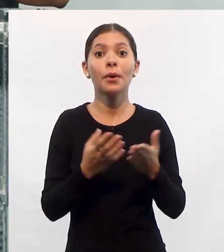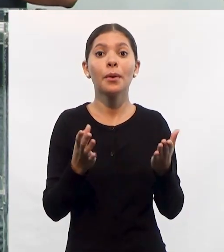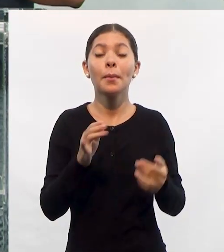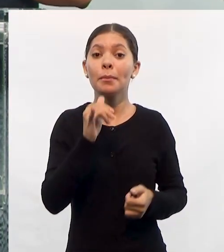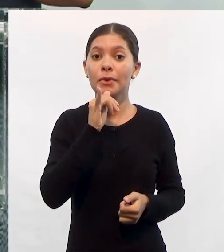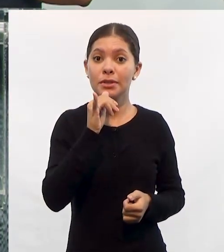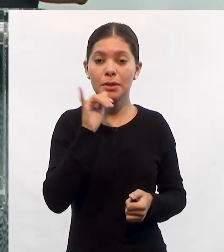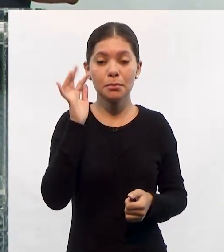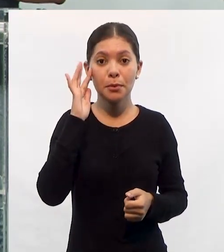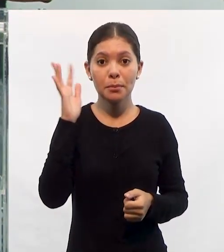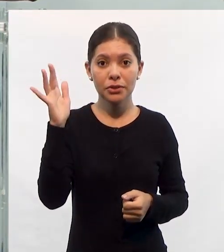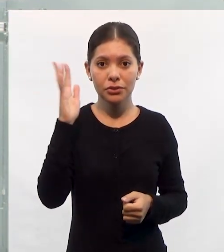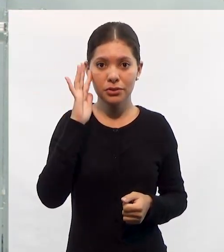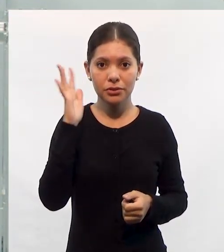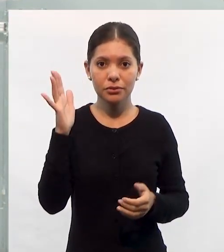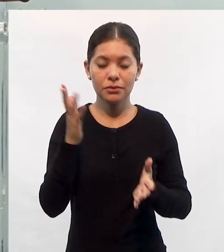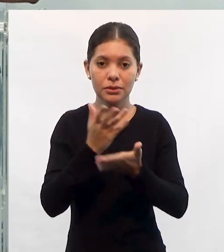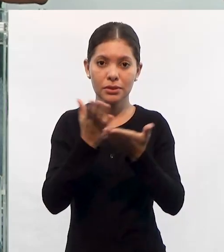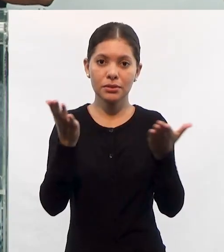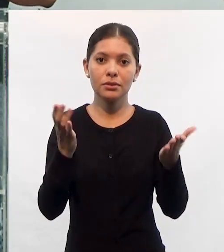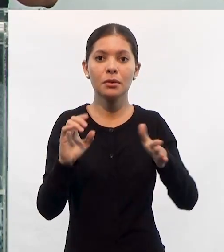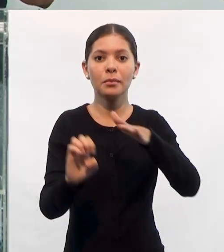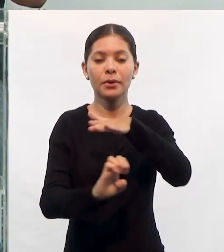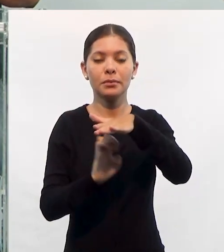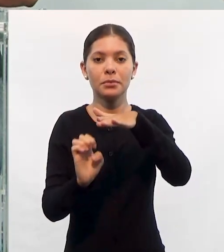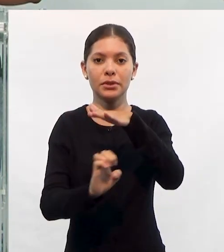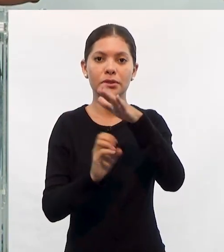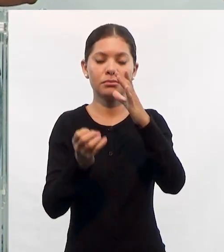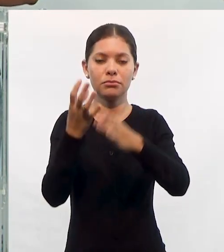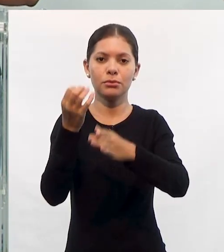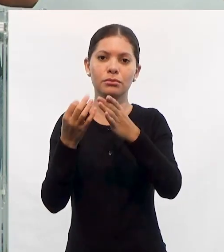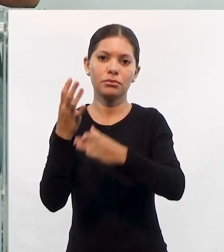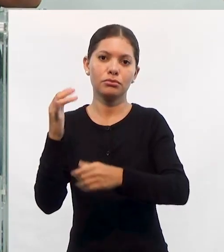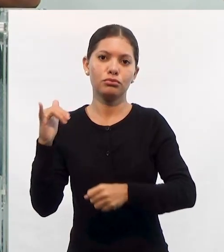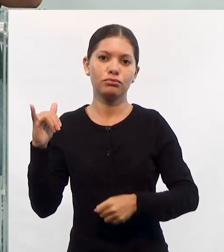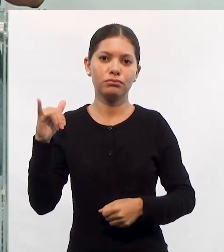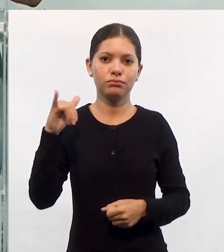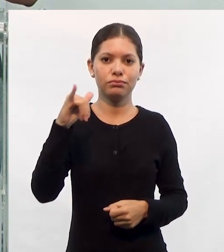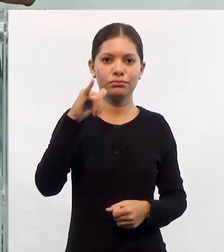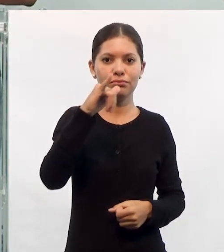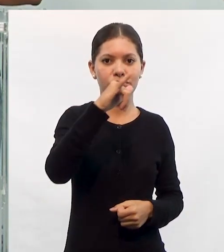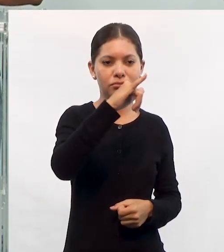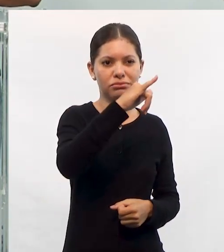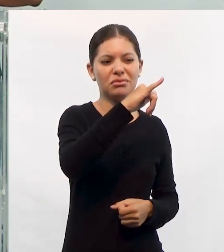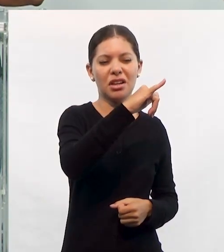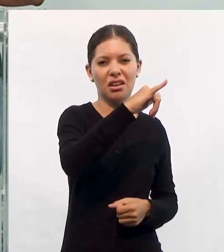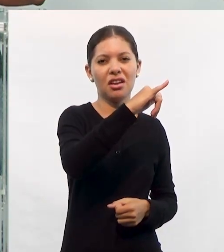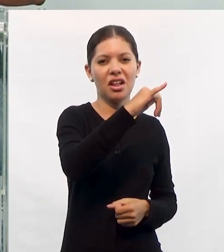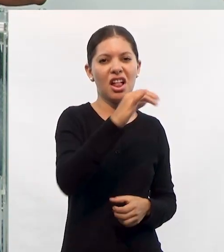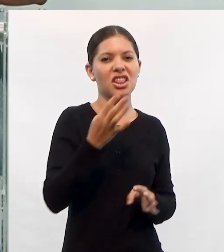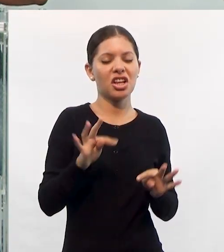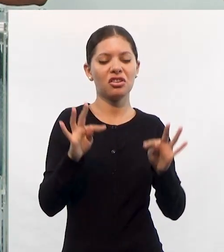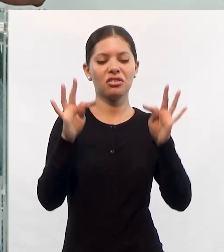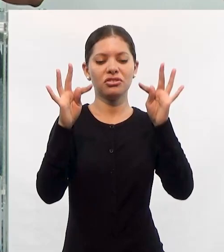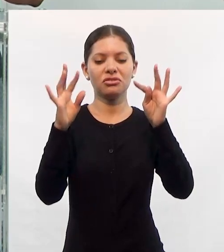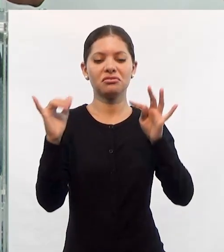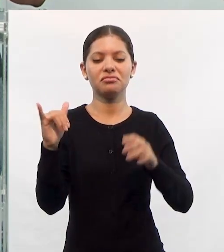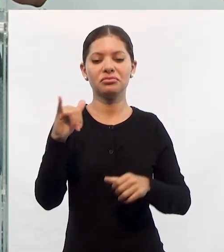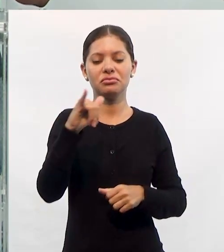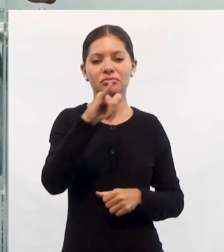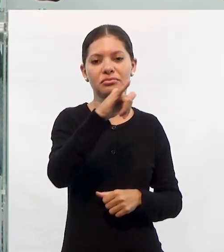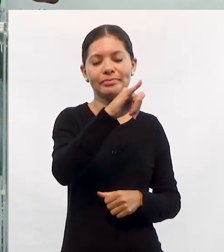pensar, por exemplo, uma empresa que produz aviões. Avião é um produto altamente tecnológico.